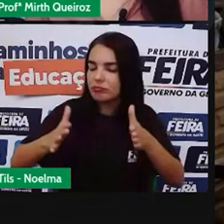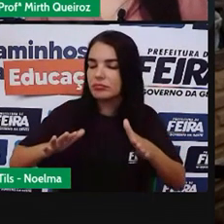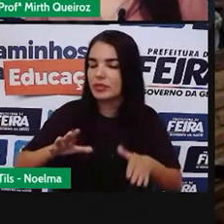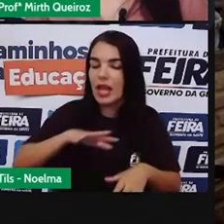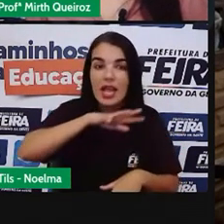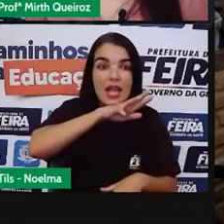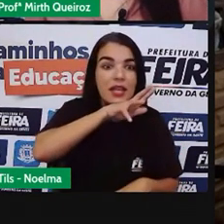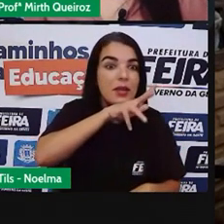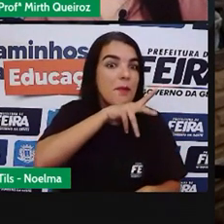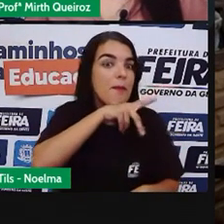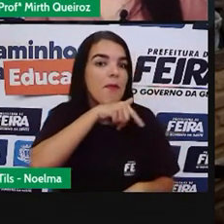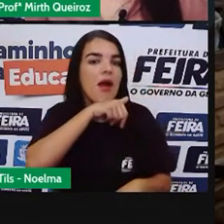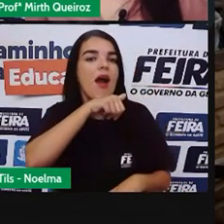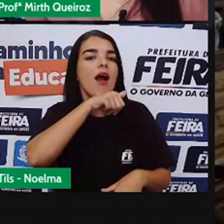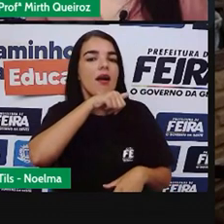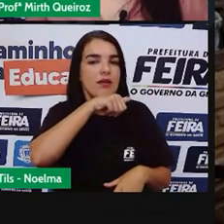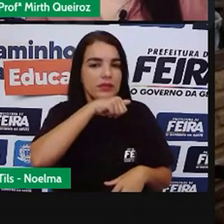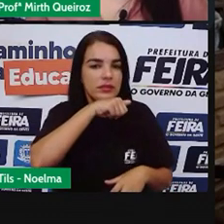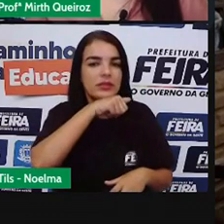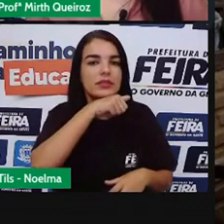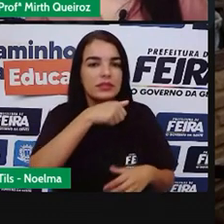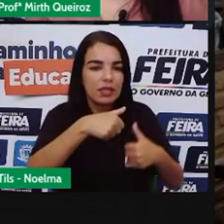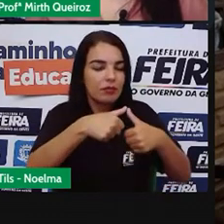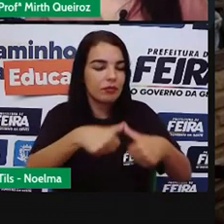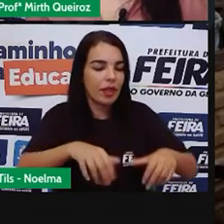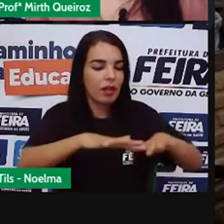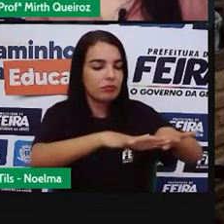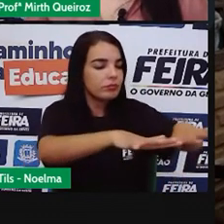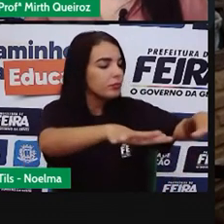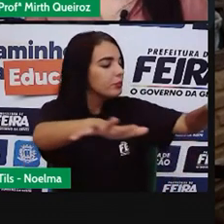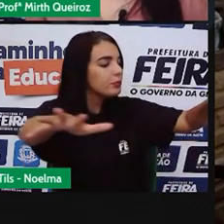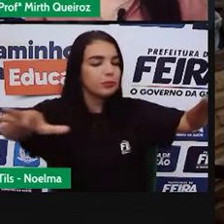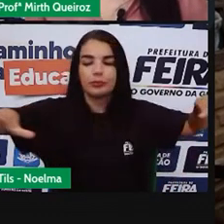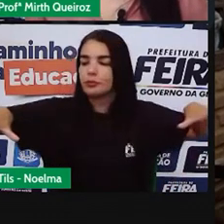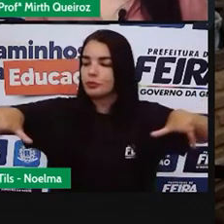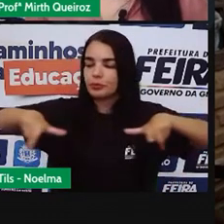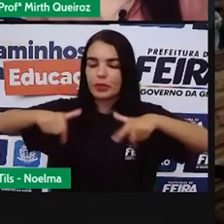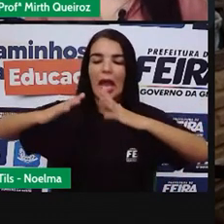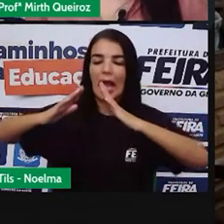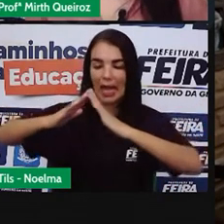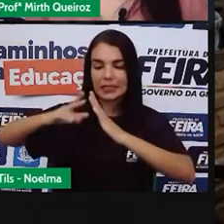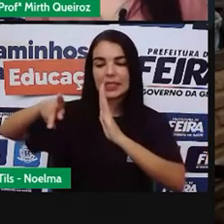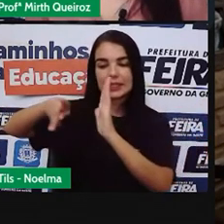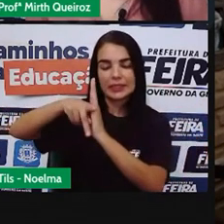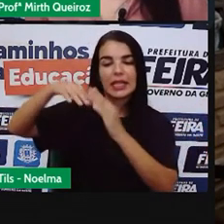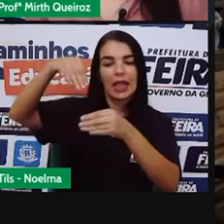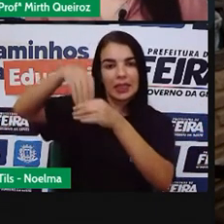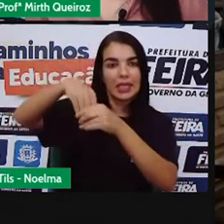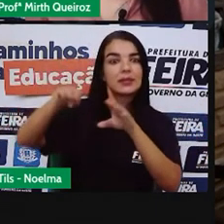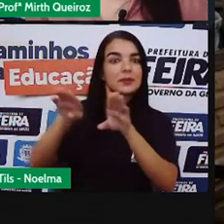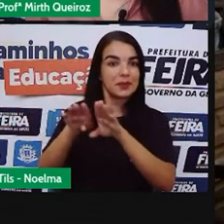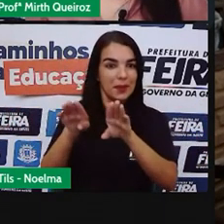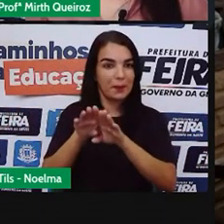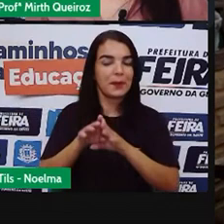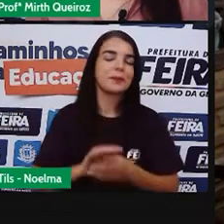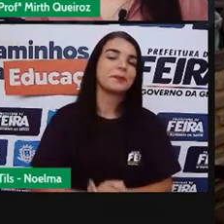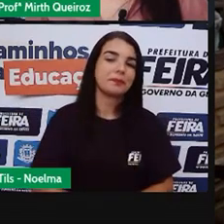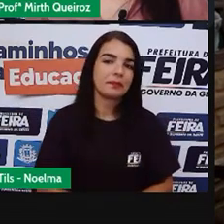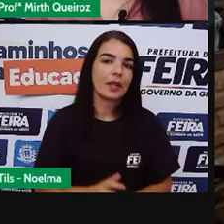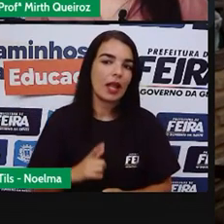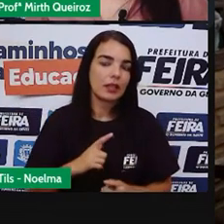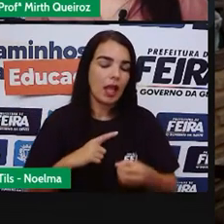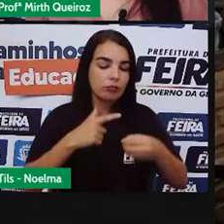animais, né, para colocar ali, espalhados ali pelo seu quintal. E dentro da própria casa também tem outras esculturas também